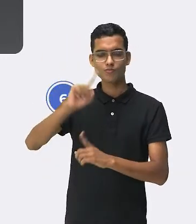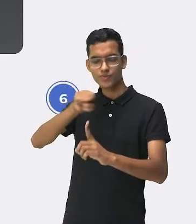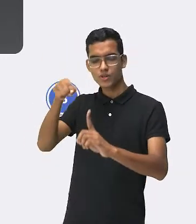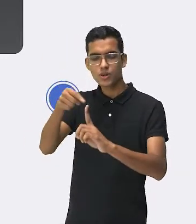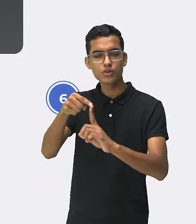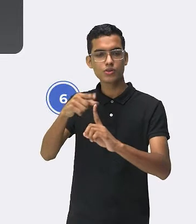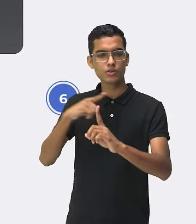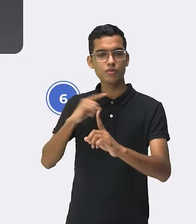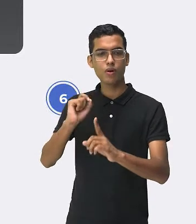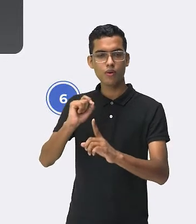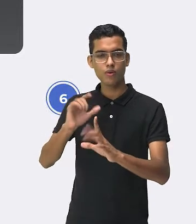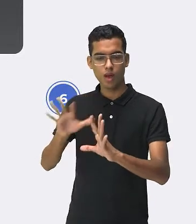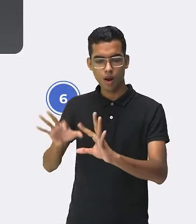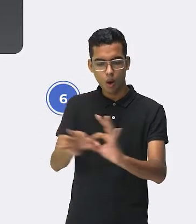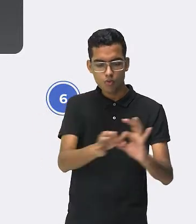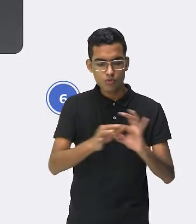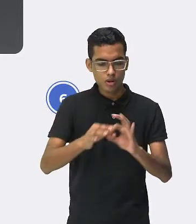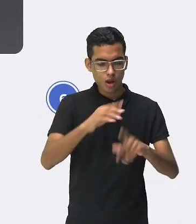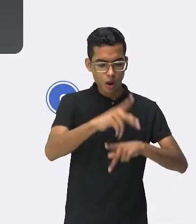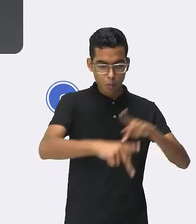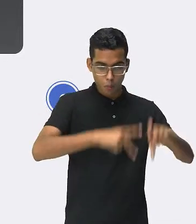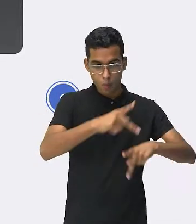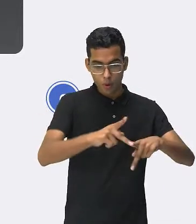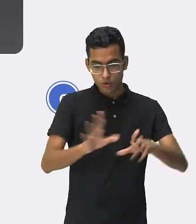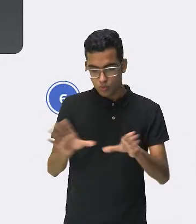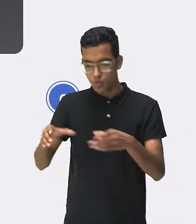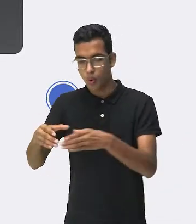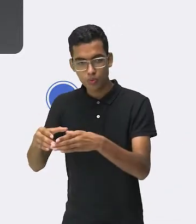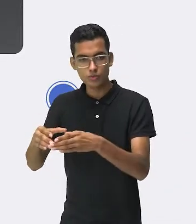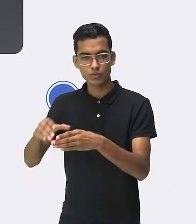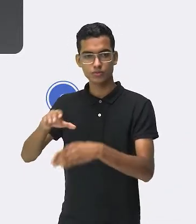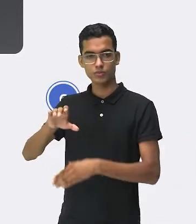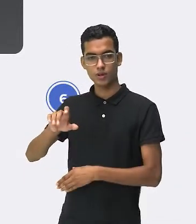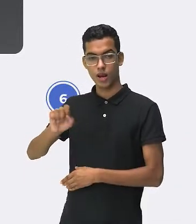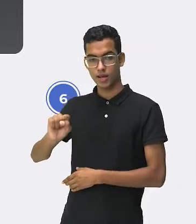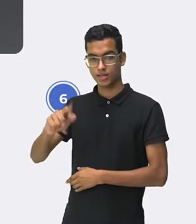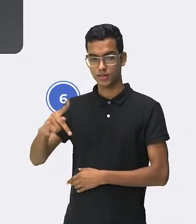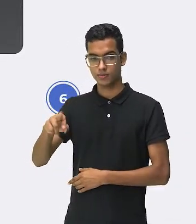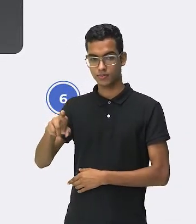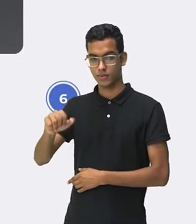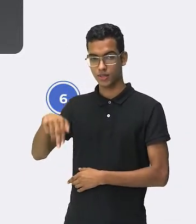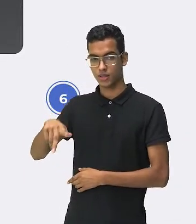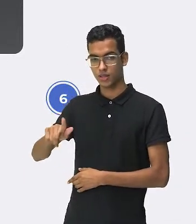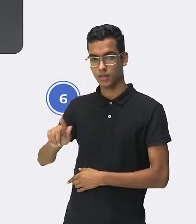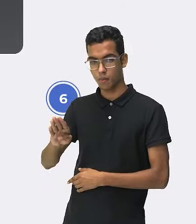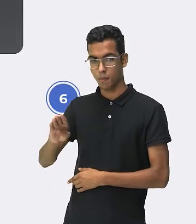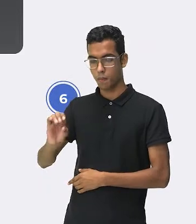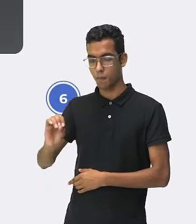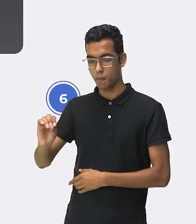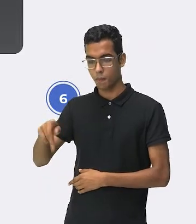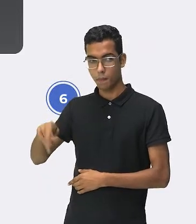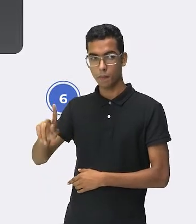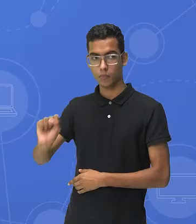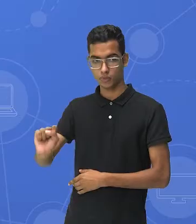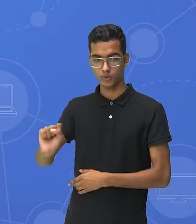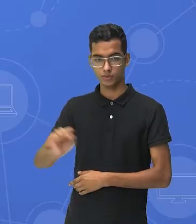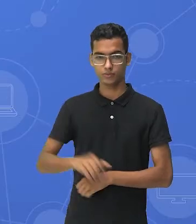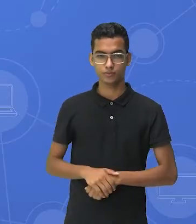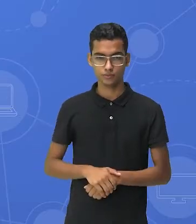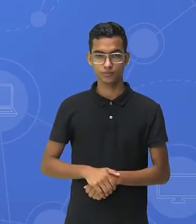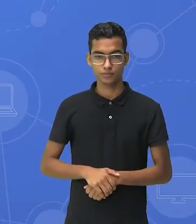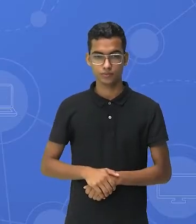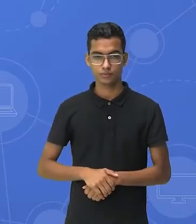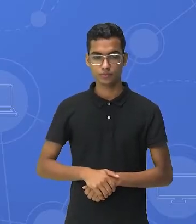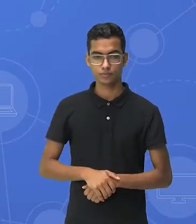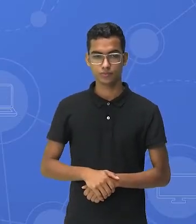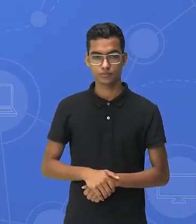aos Springboks. Tarefa impossível aos olhos de alguns e até mesmo perigosa. Então, olha só, aí você já tem a